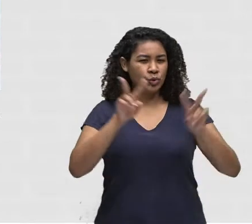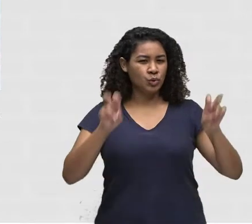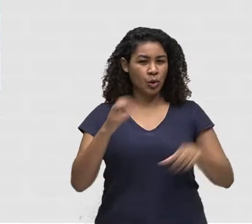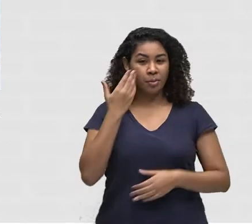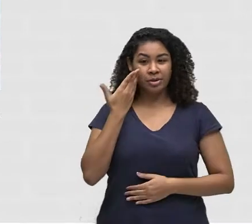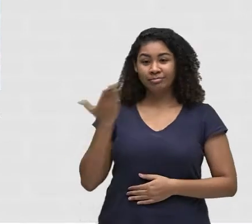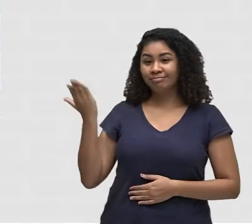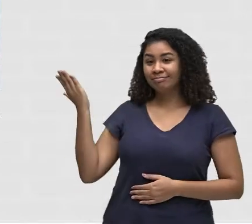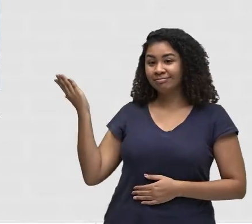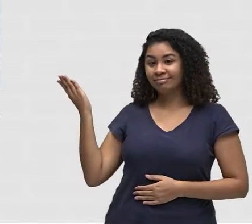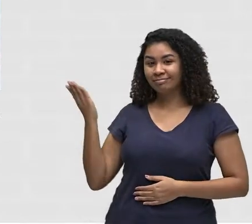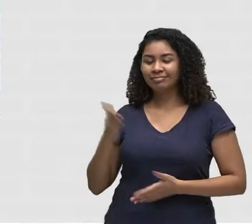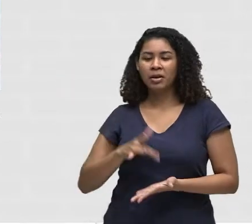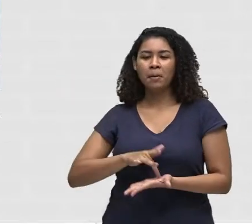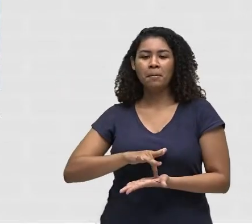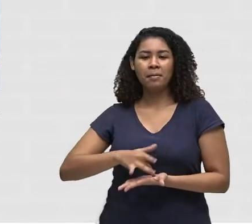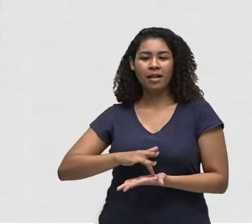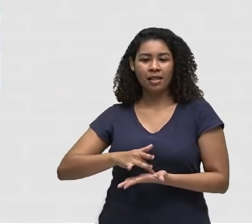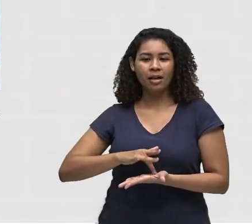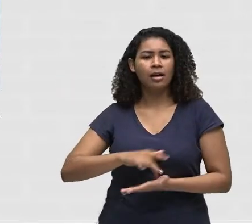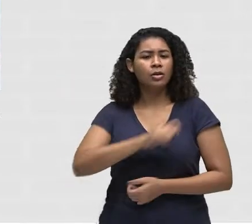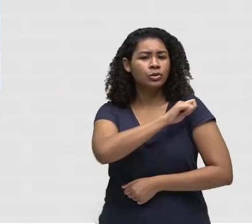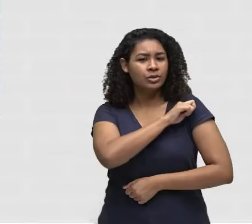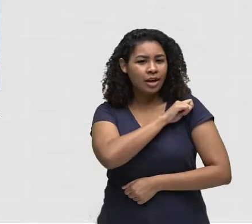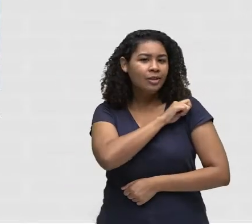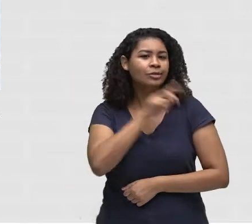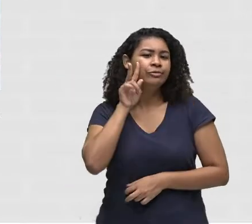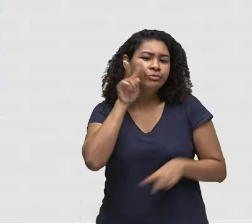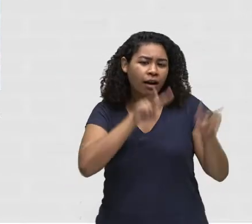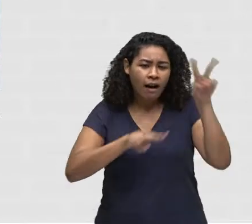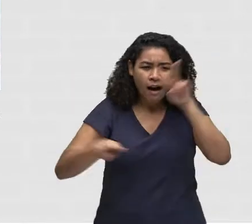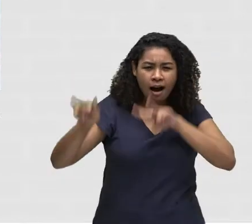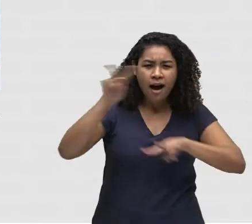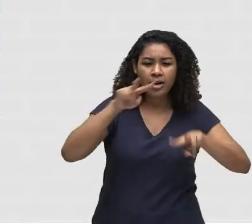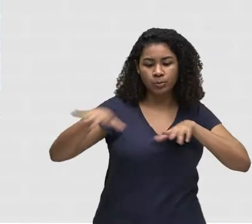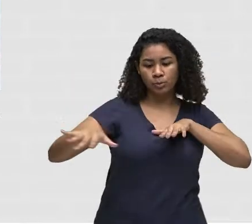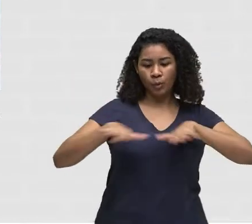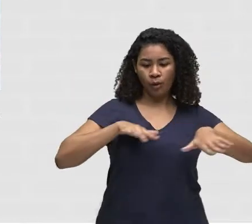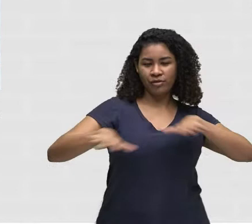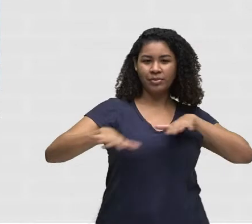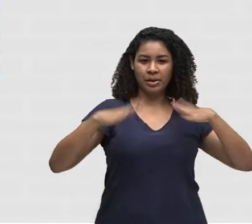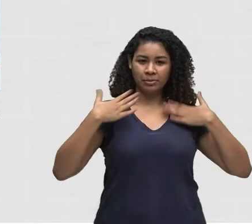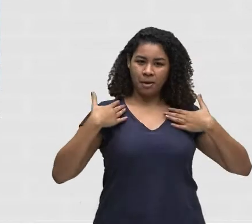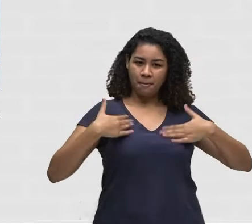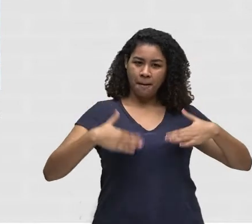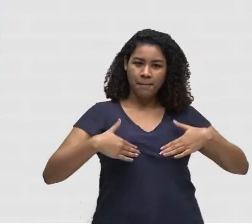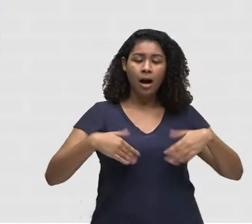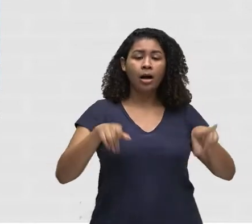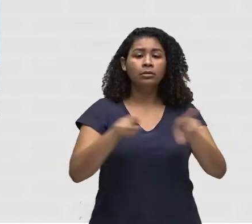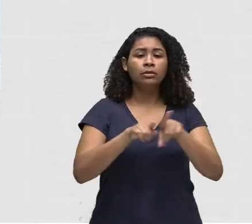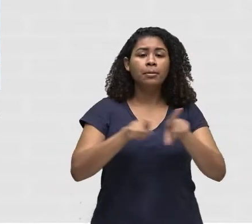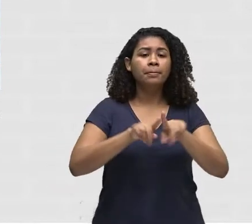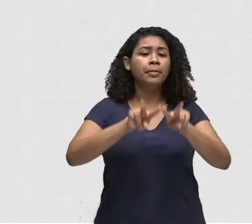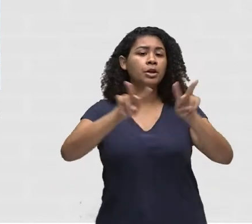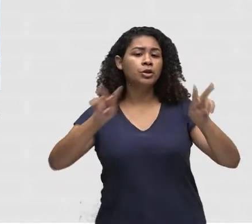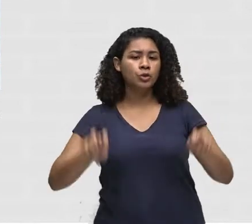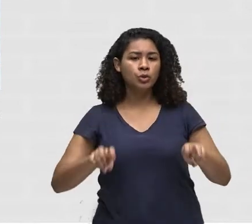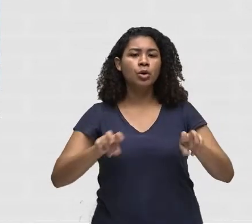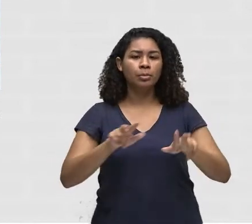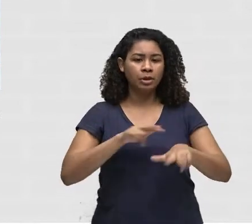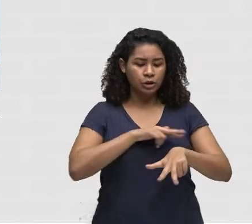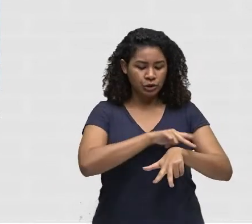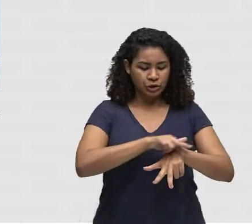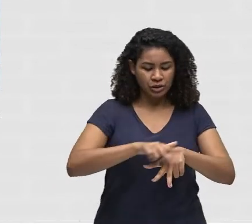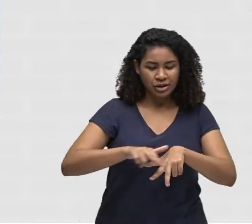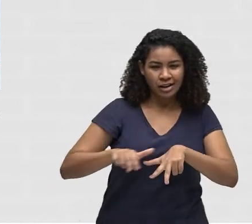podem vivenciar a dança, mas também de repente vislumbrar aí essa questão de gênero que envolve